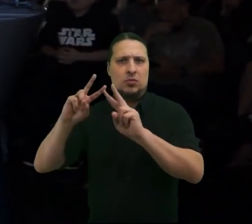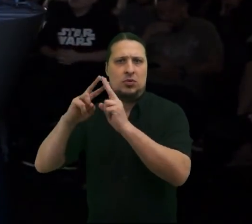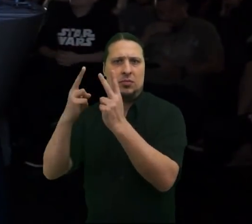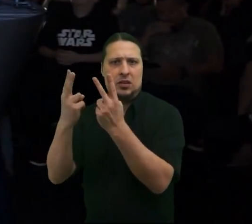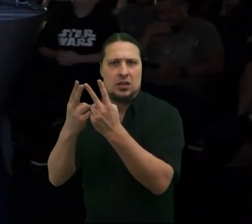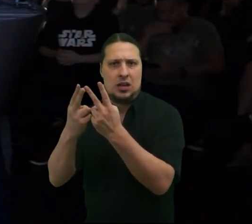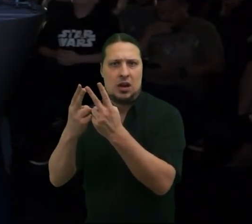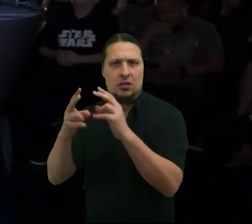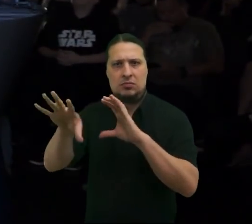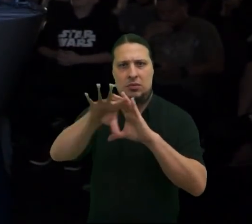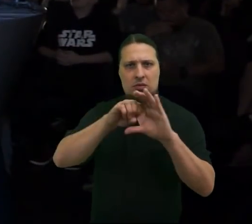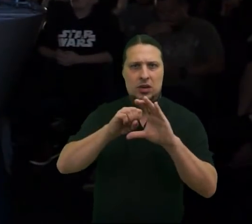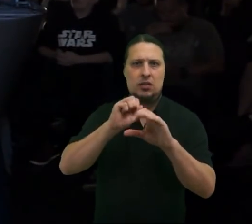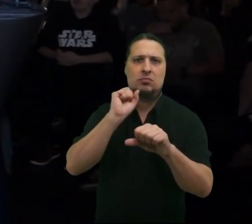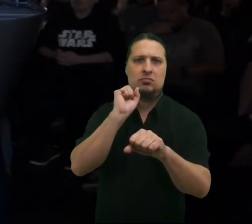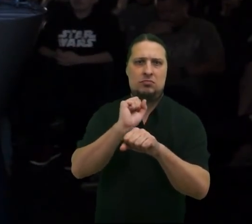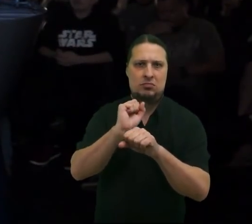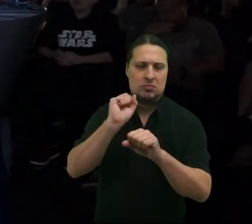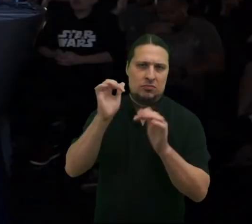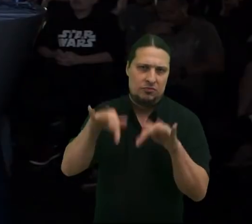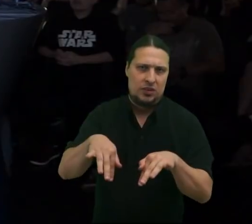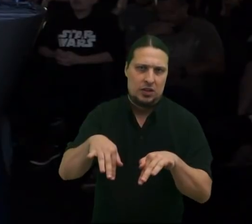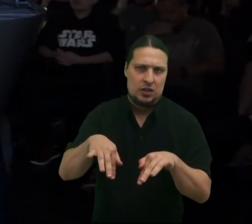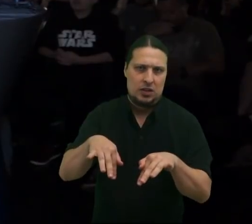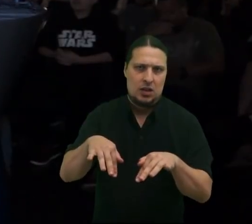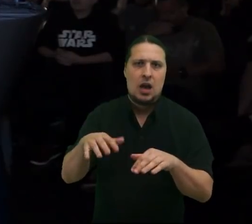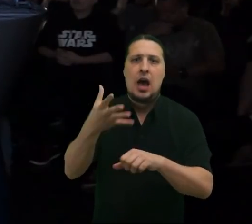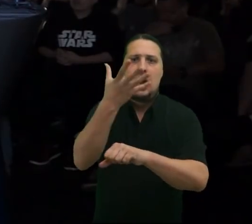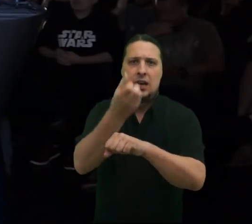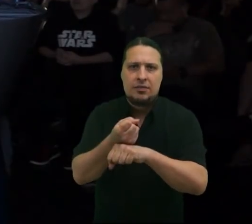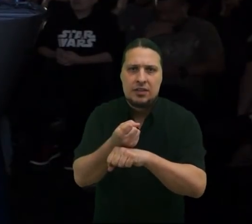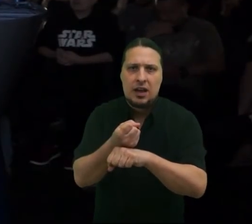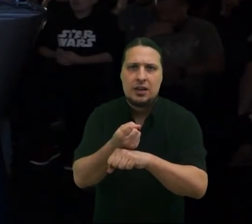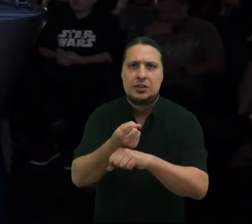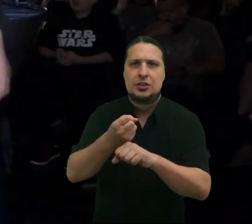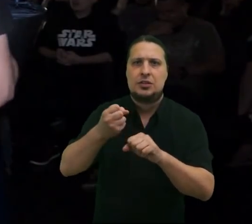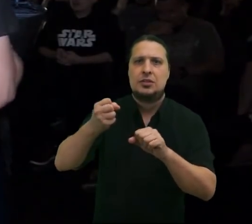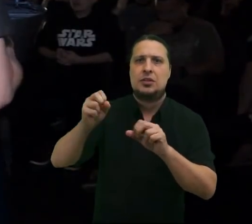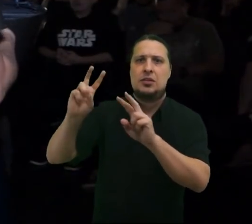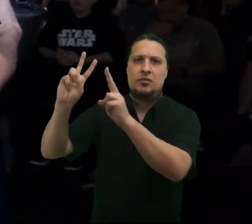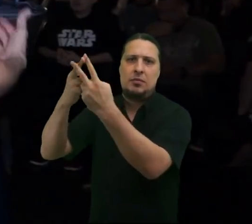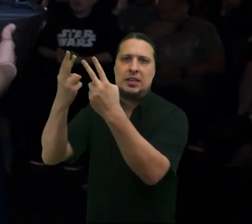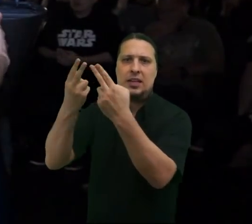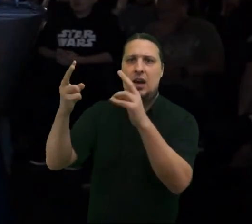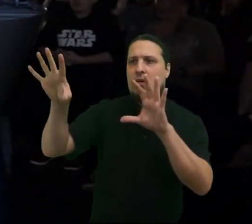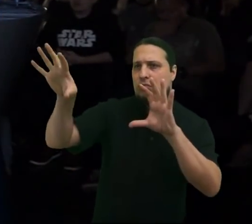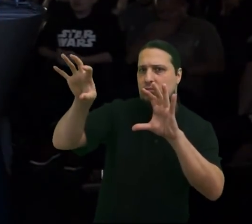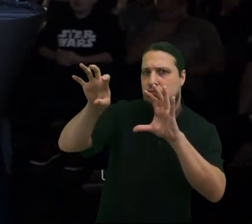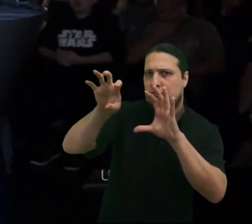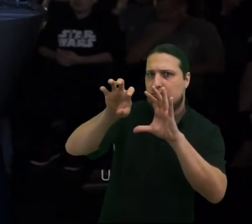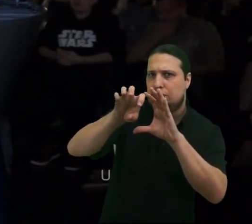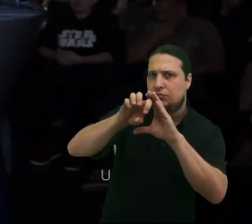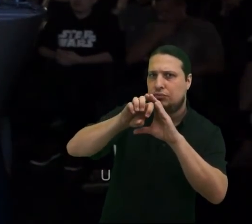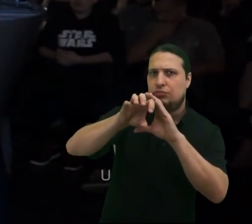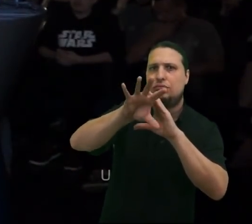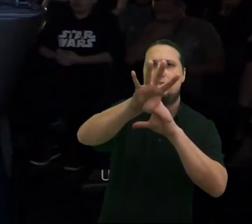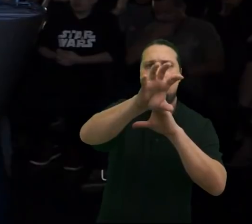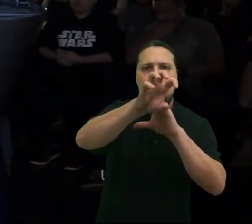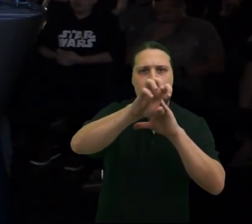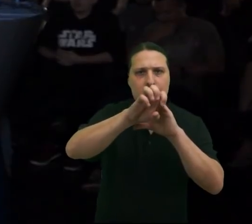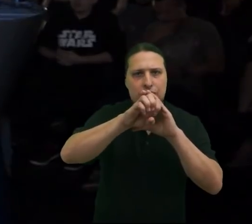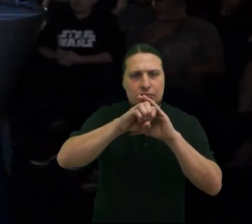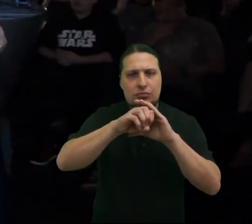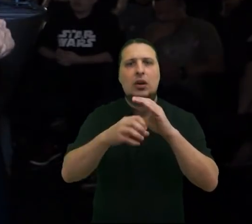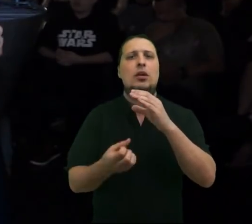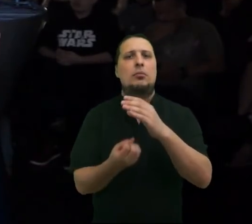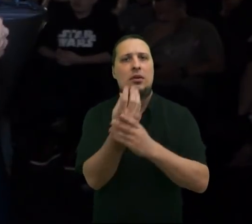esse material que está caindo no buraco negro, ela faz com que as galáxias evoluam de um modo diferente. Não fosse essa